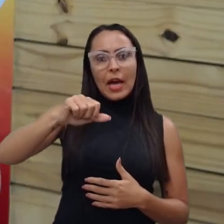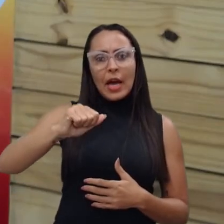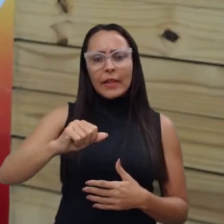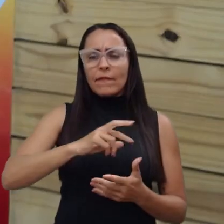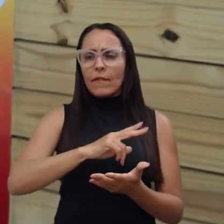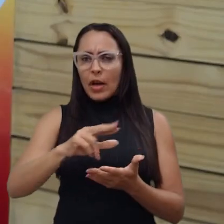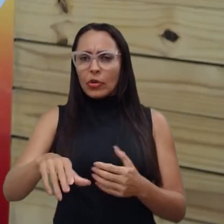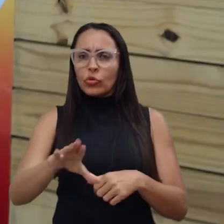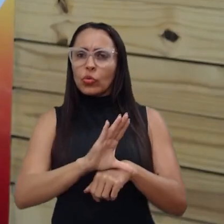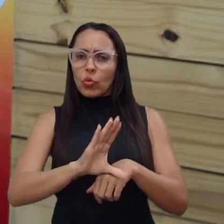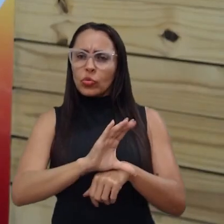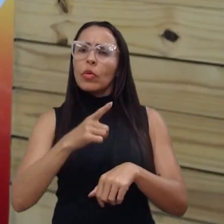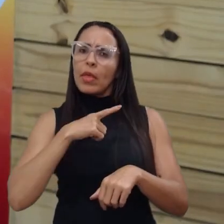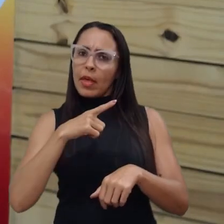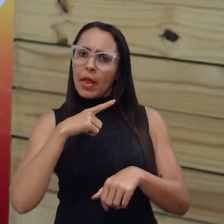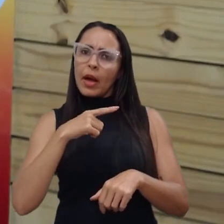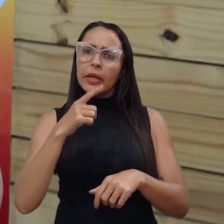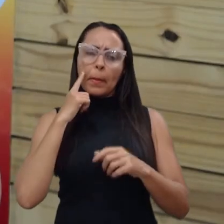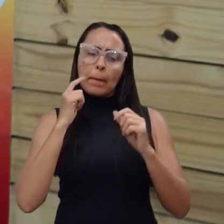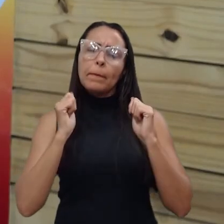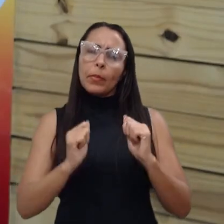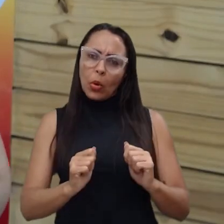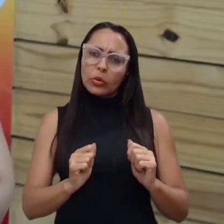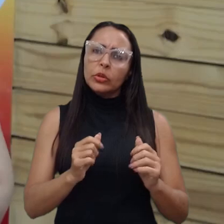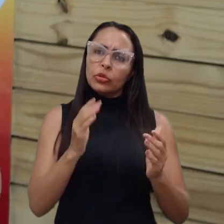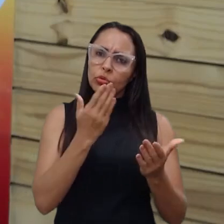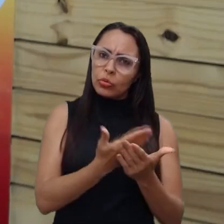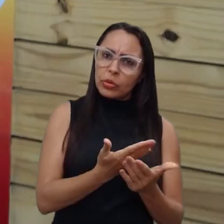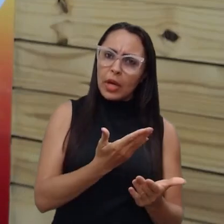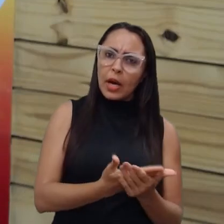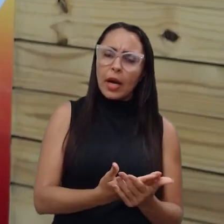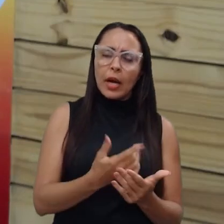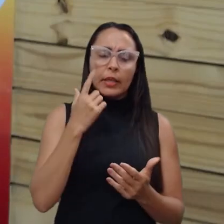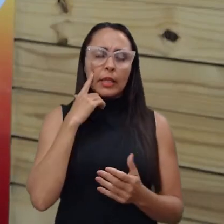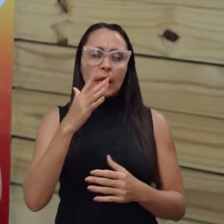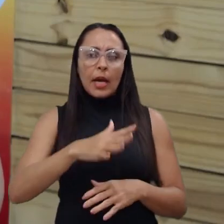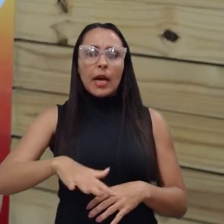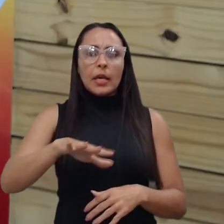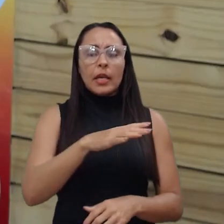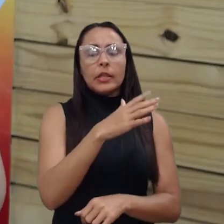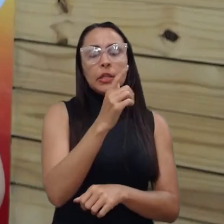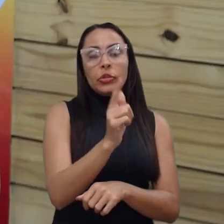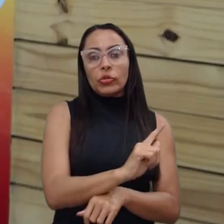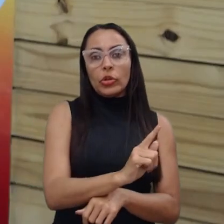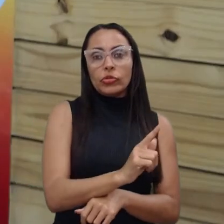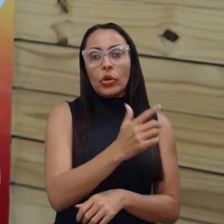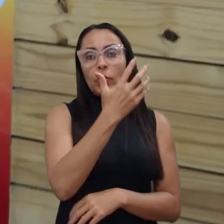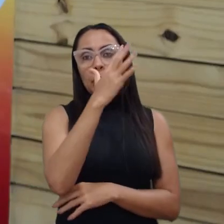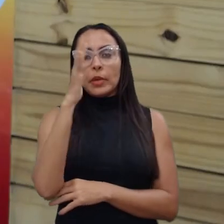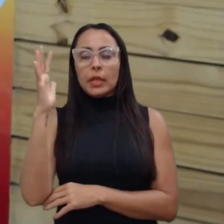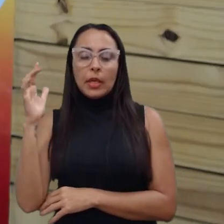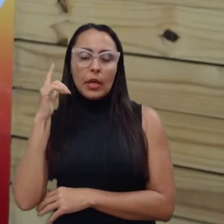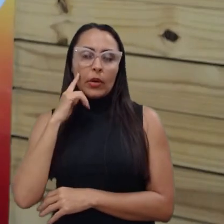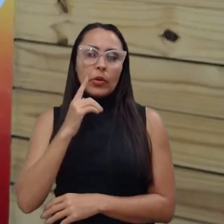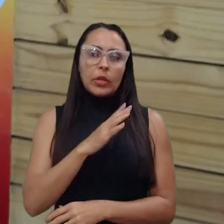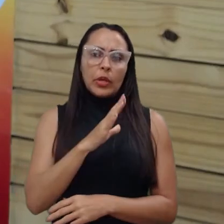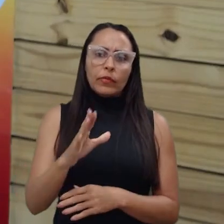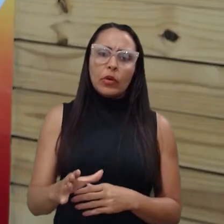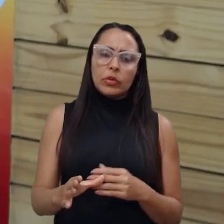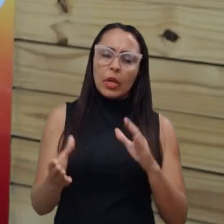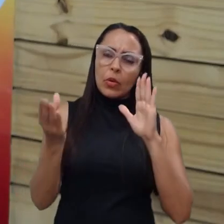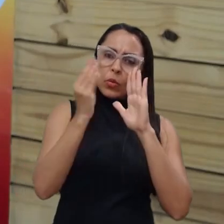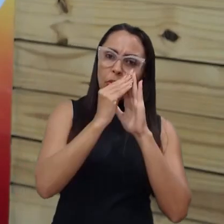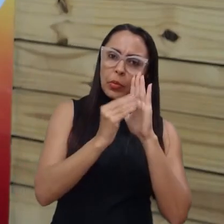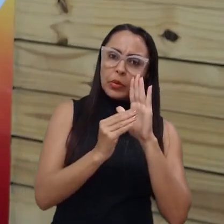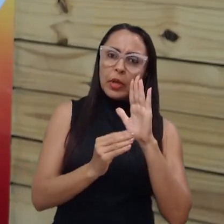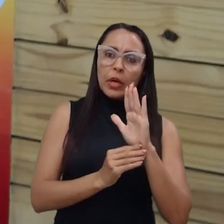que você pode fazer e que são pertinentes à área de gestão ambiental e que vão ser computados como